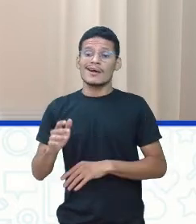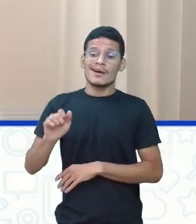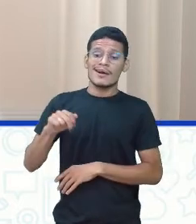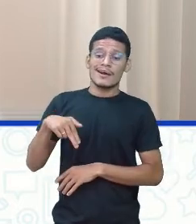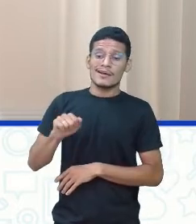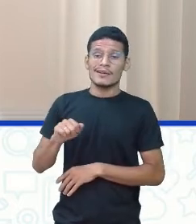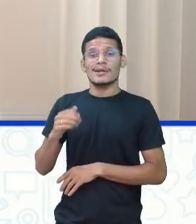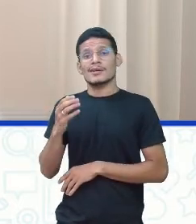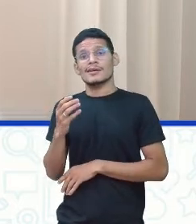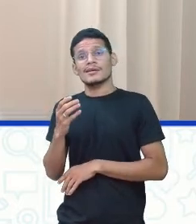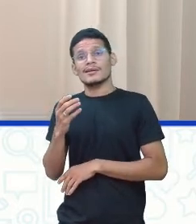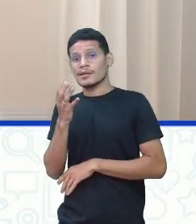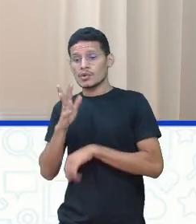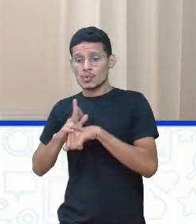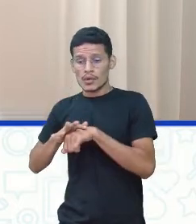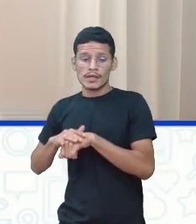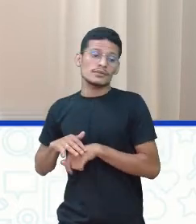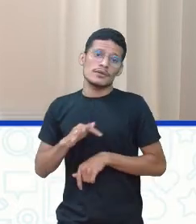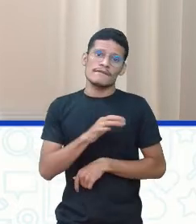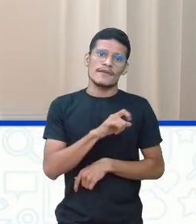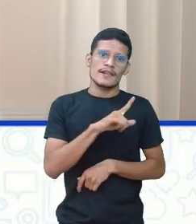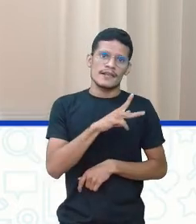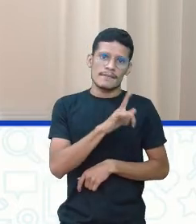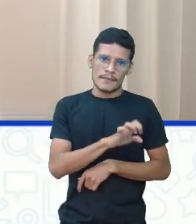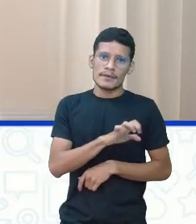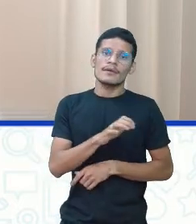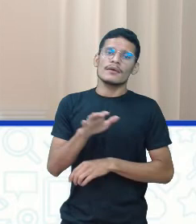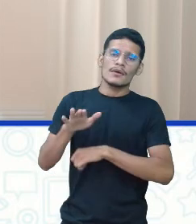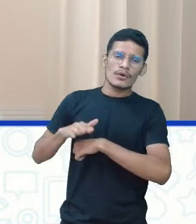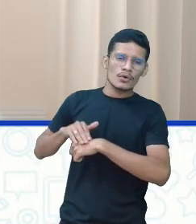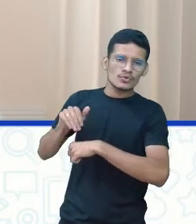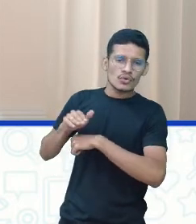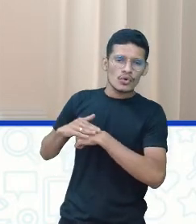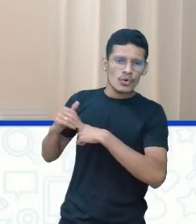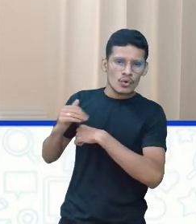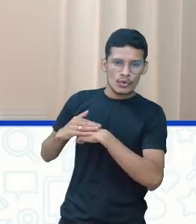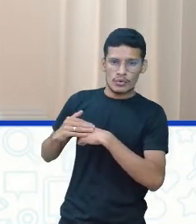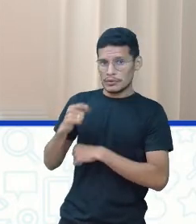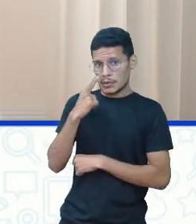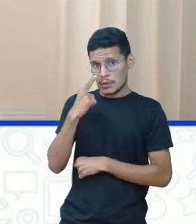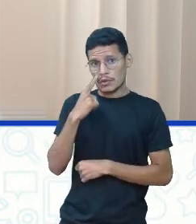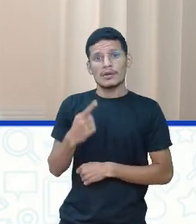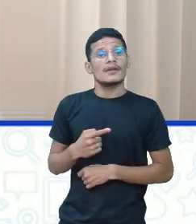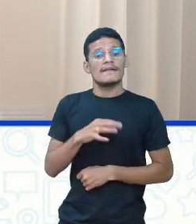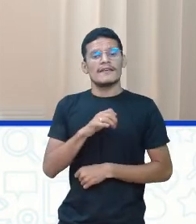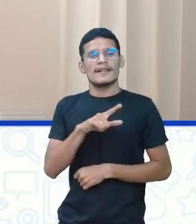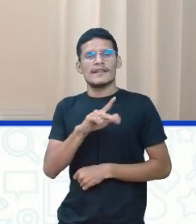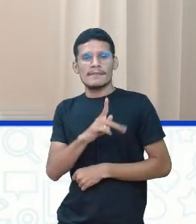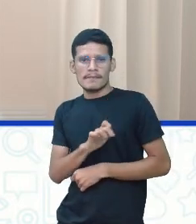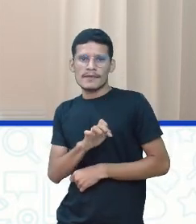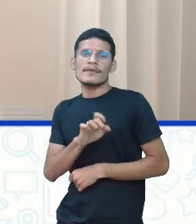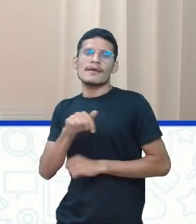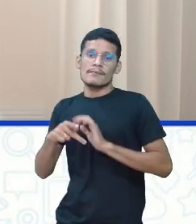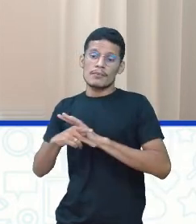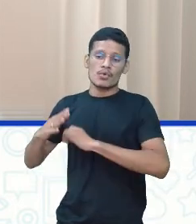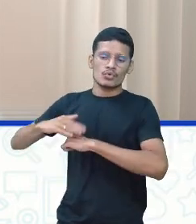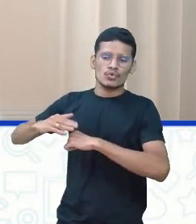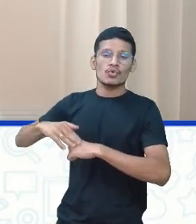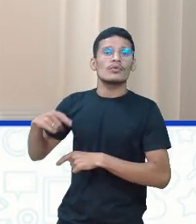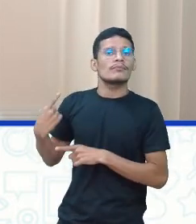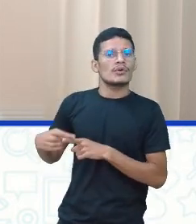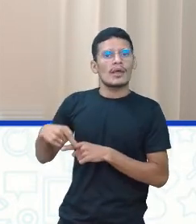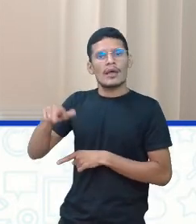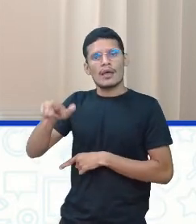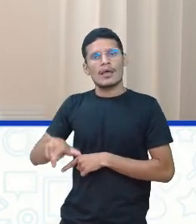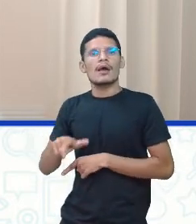doente, Felipe a consolou. Aqui a relação é de causa. Felipe a consolou porque ela estava doente, né? Então,